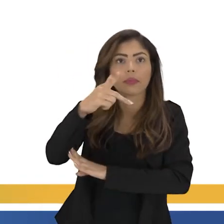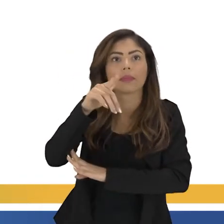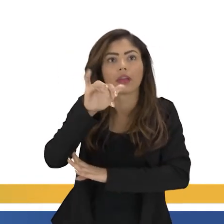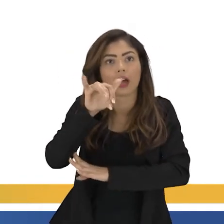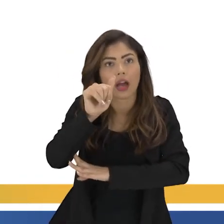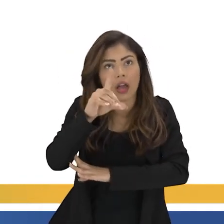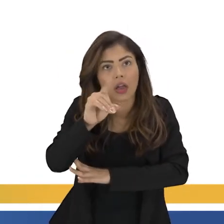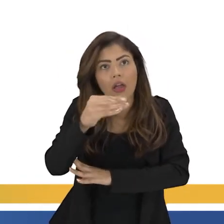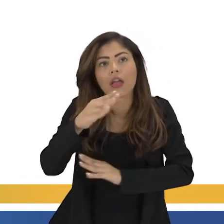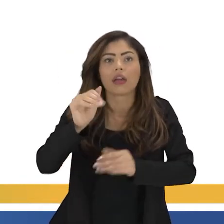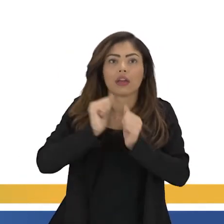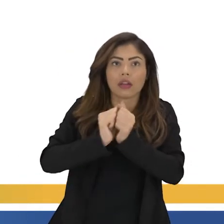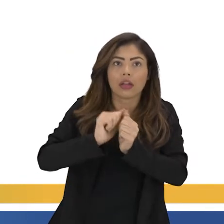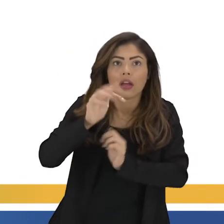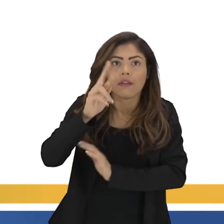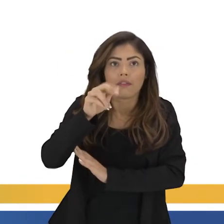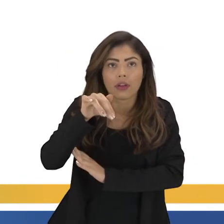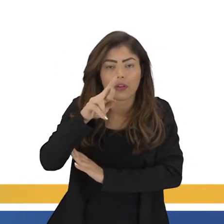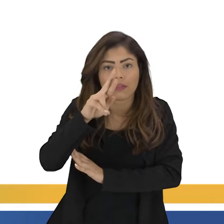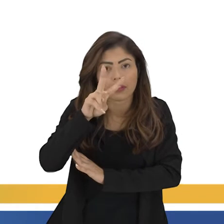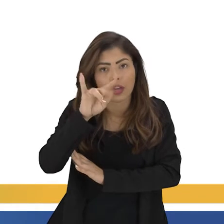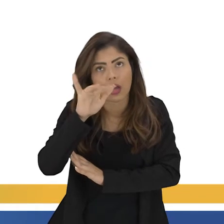e ferroviários.